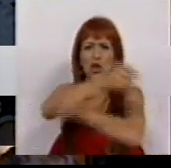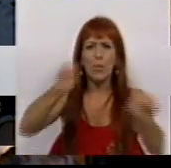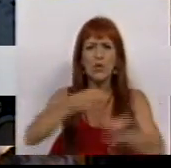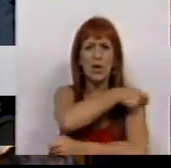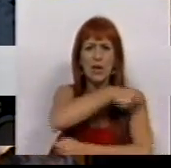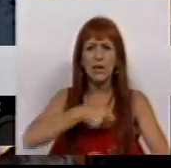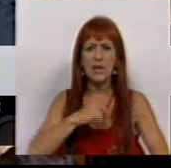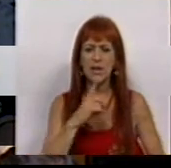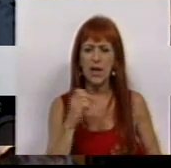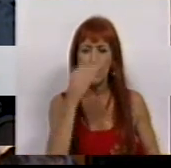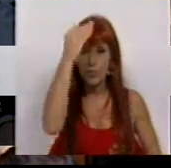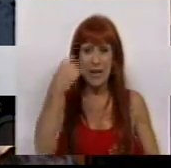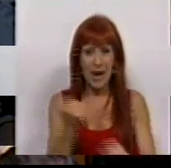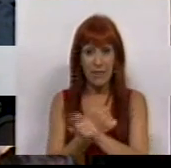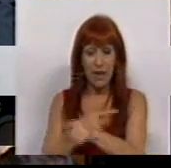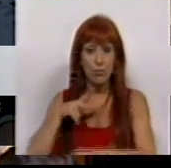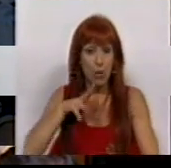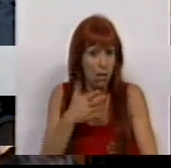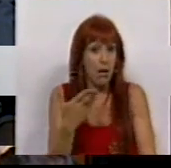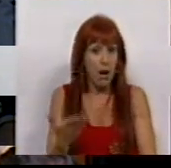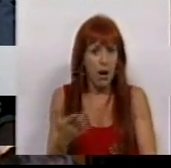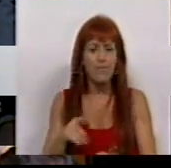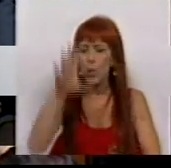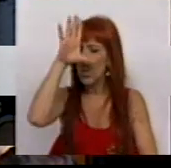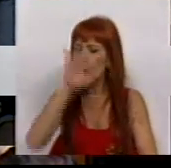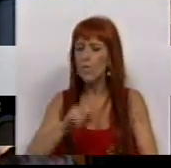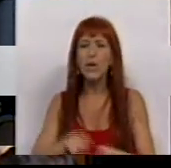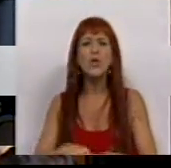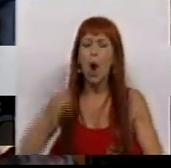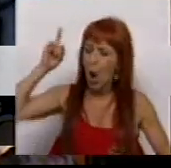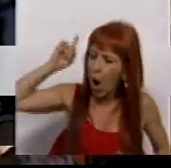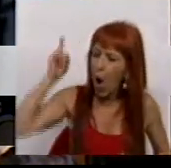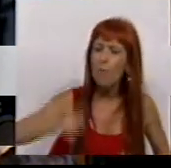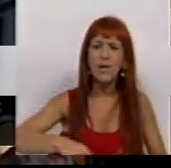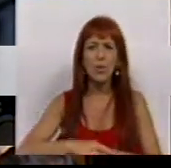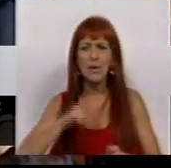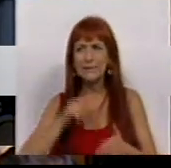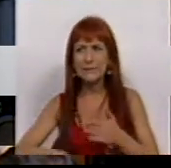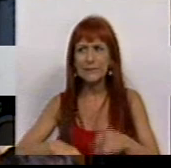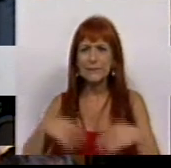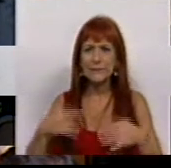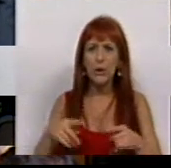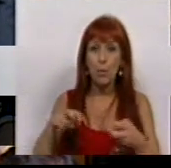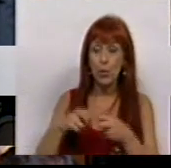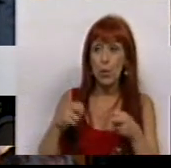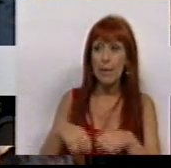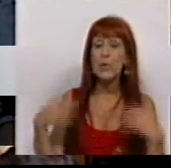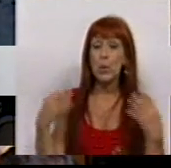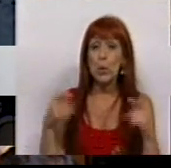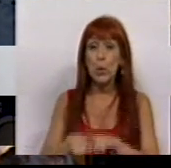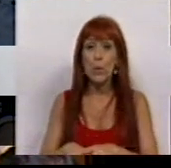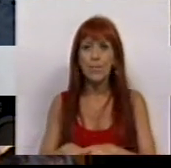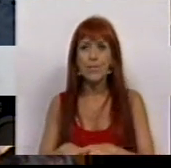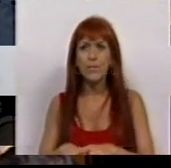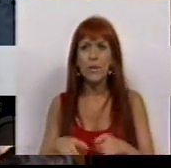representa 70% desta atividade do nosso país. O Governo foi obrigado a assumir a existência deste problema da